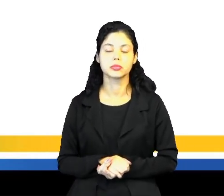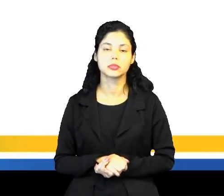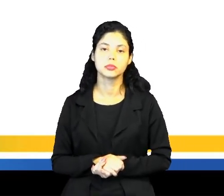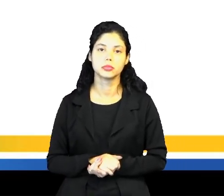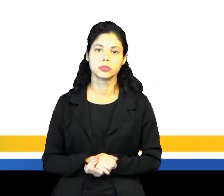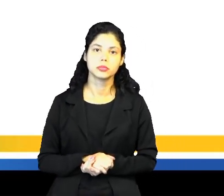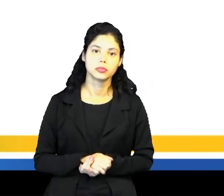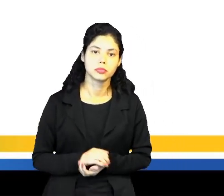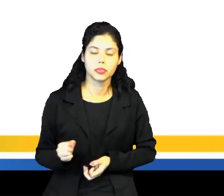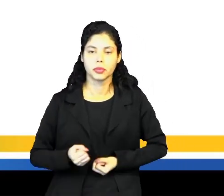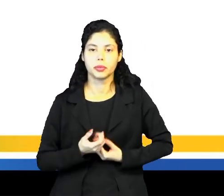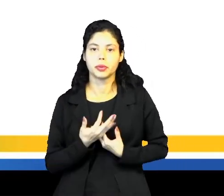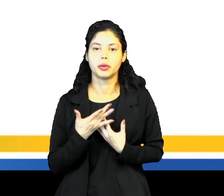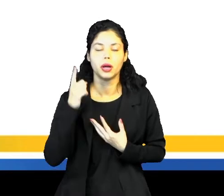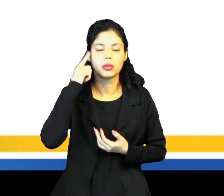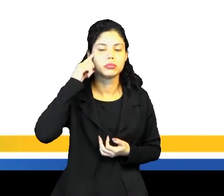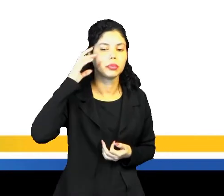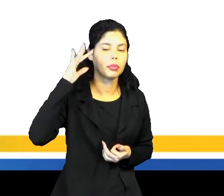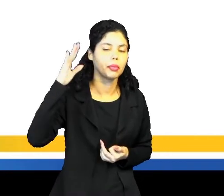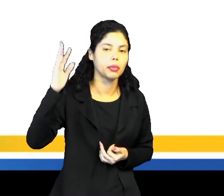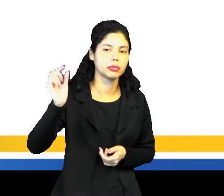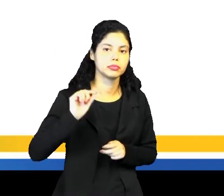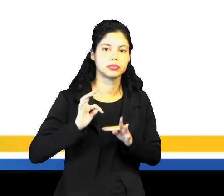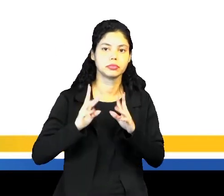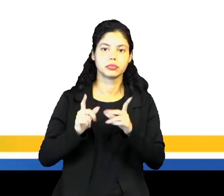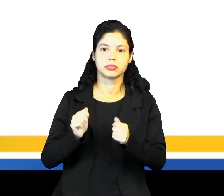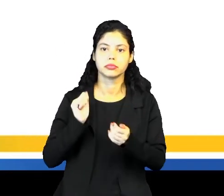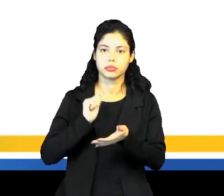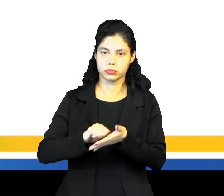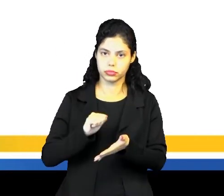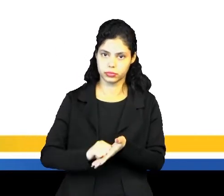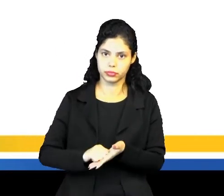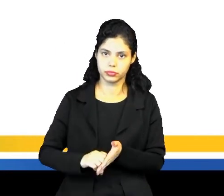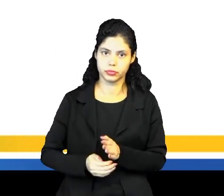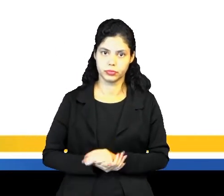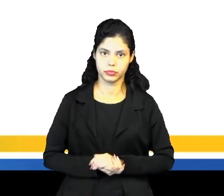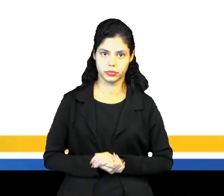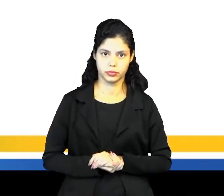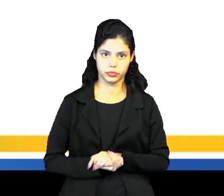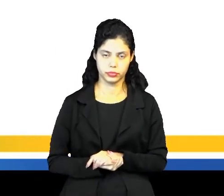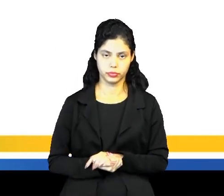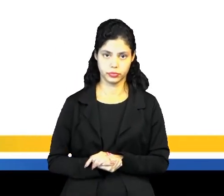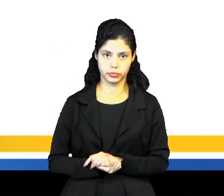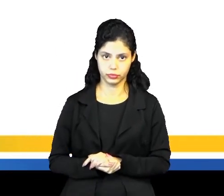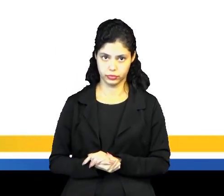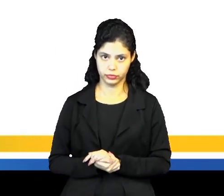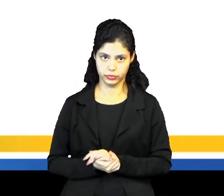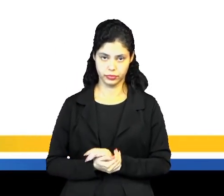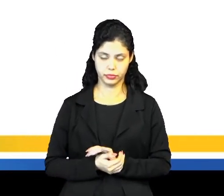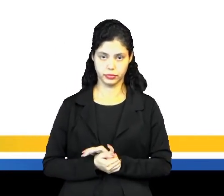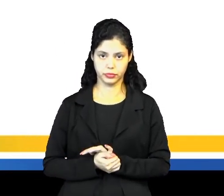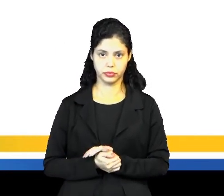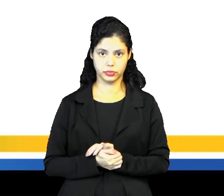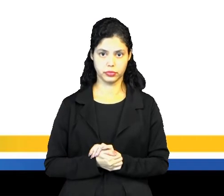cenário, resplandece ali na mente dele, né, tudo que ele tem que escrever, tá?